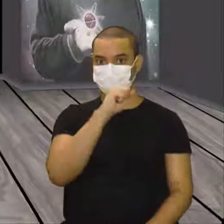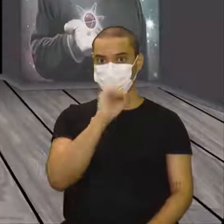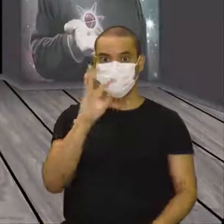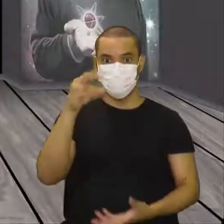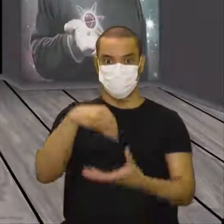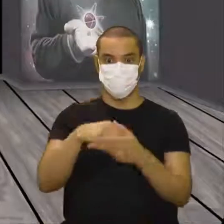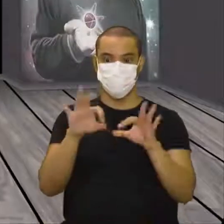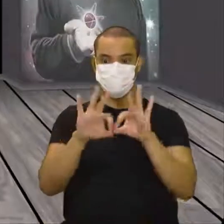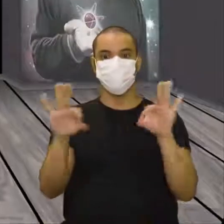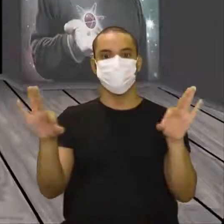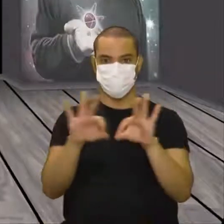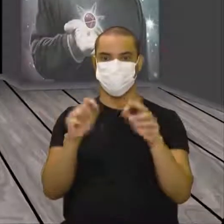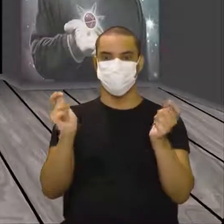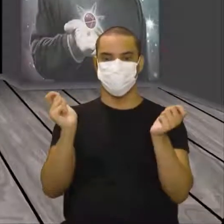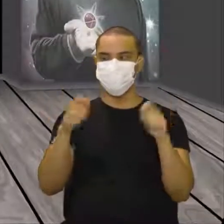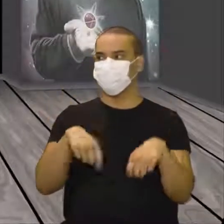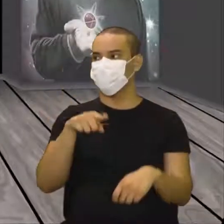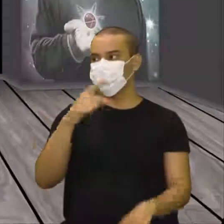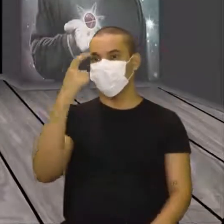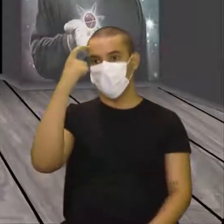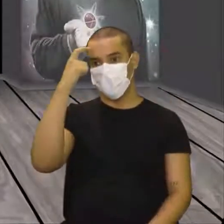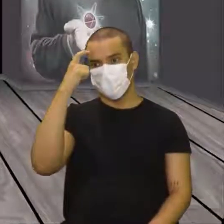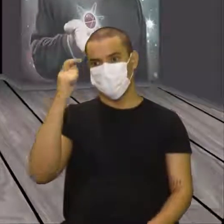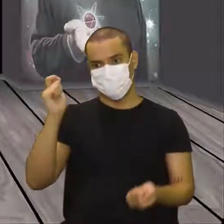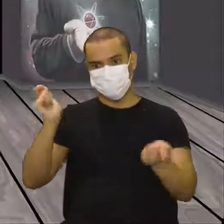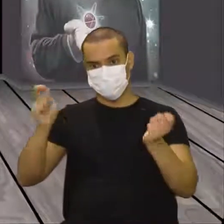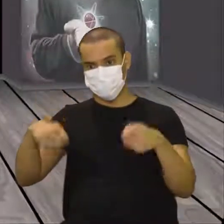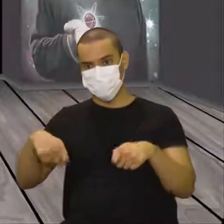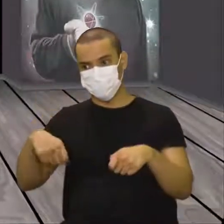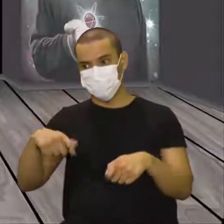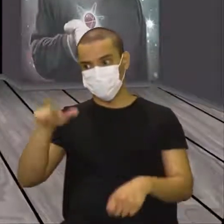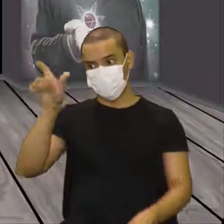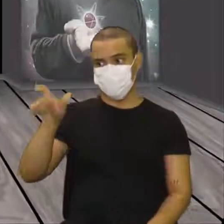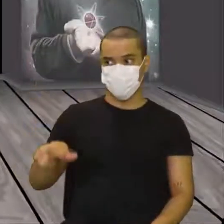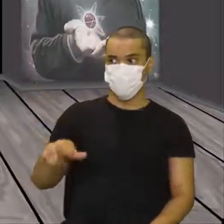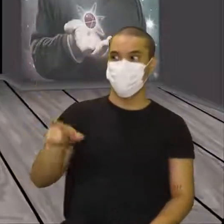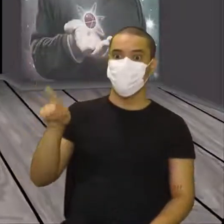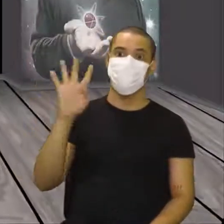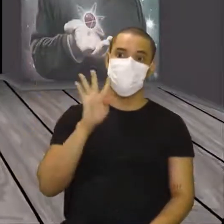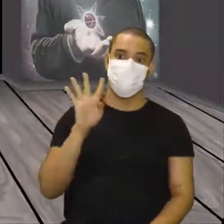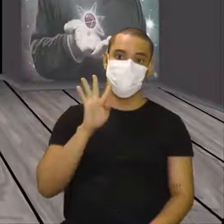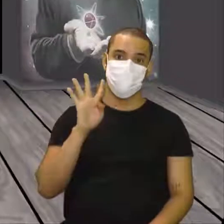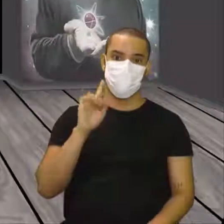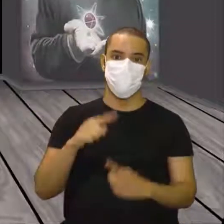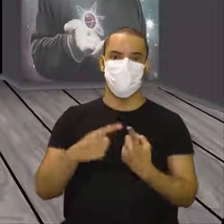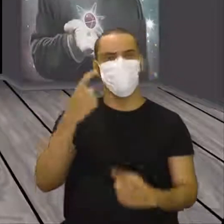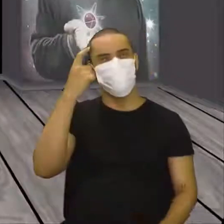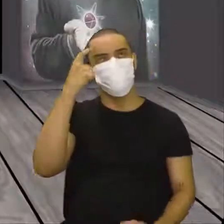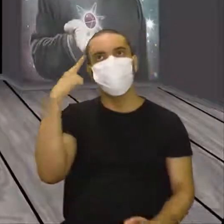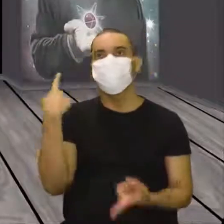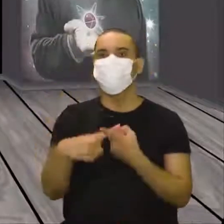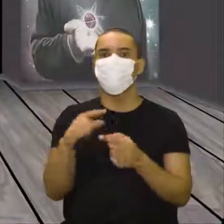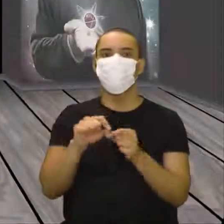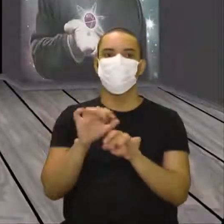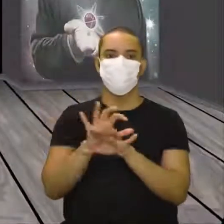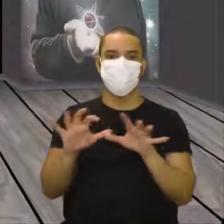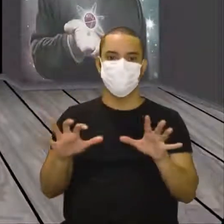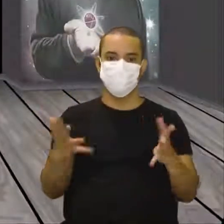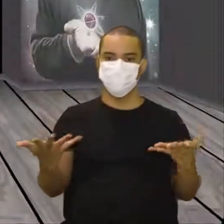esferinha. Aí você pensa, tá, você vê alguém e faz, nossa, que legal. Aí você pensa, mas por que que fez